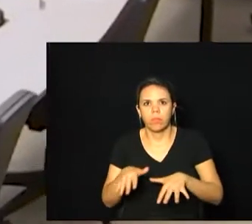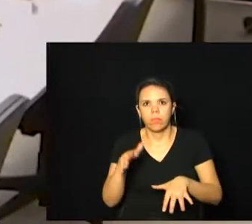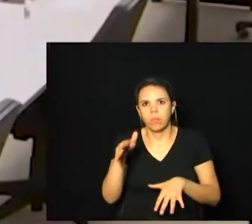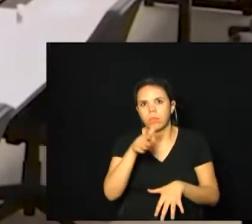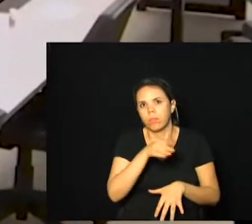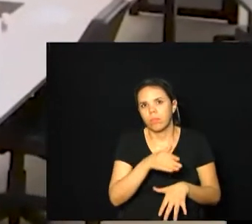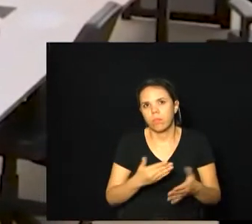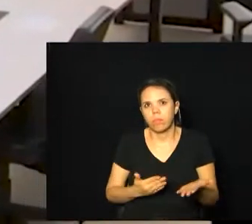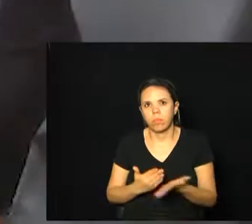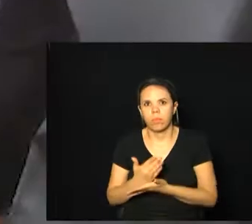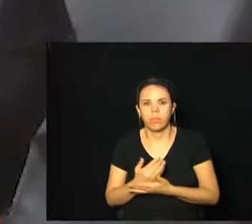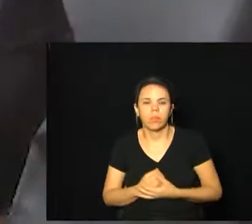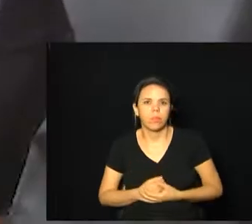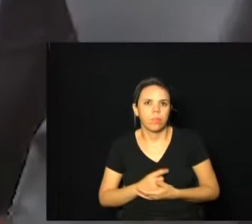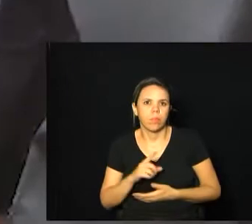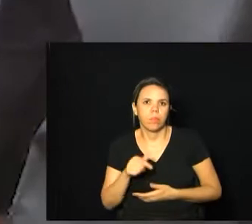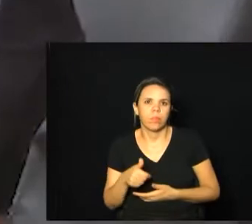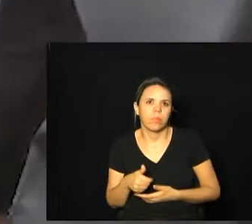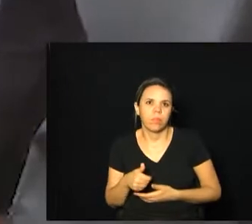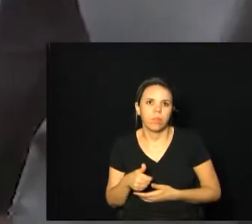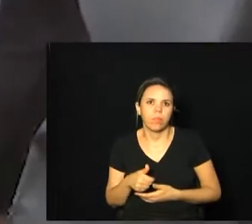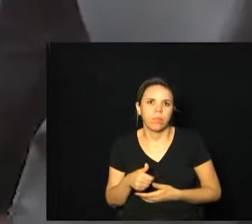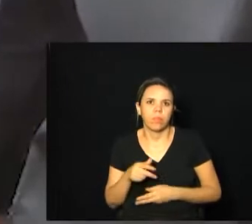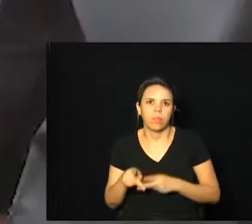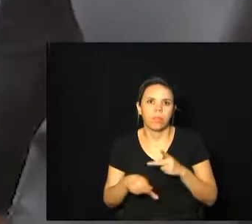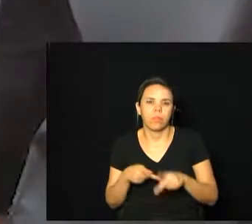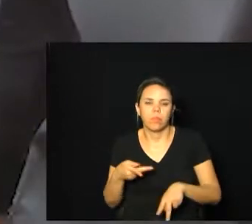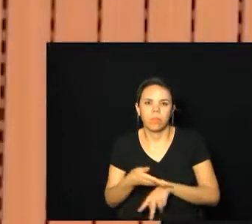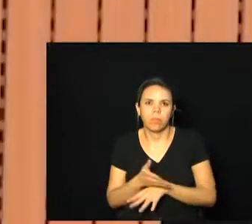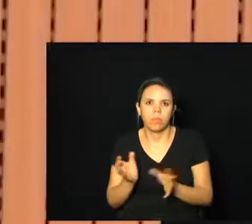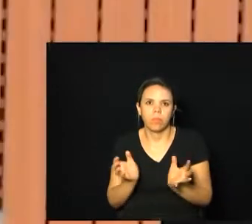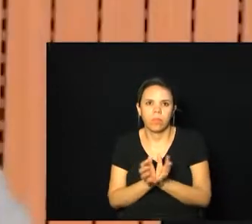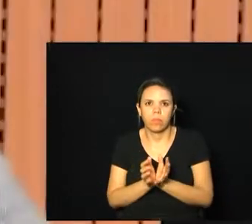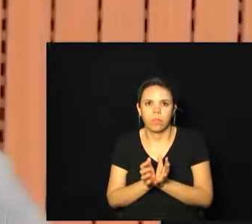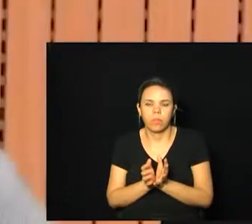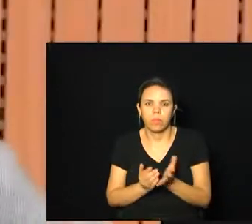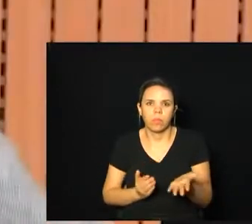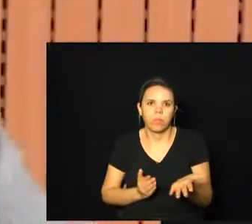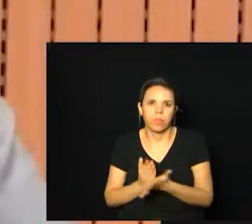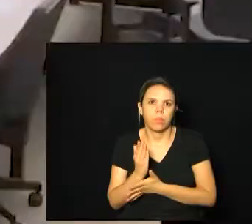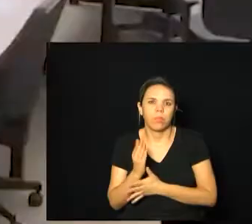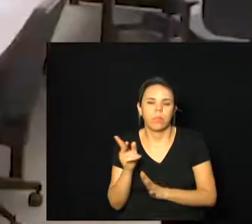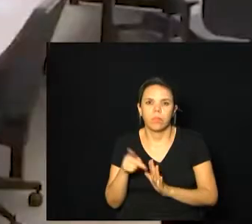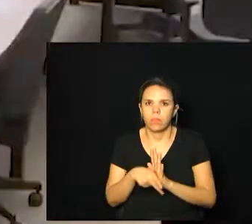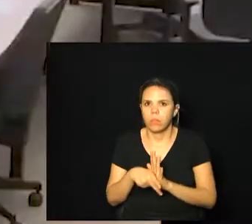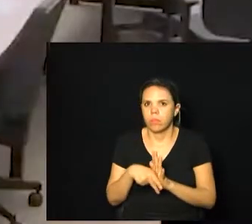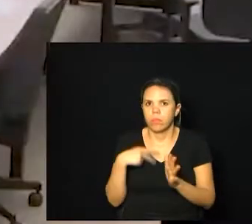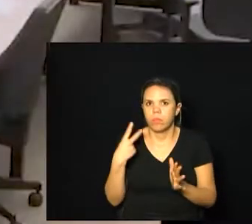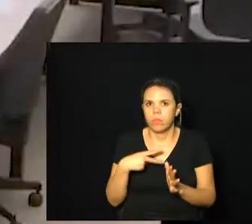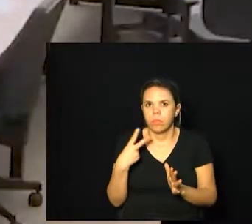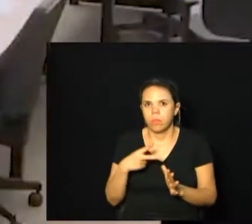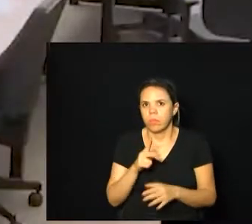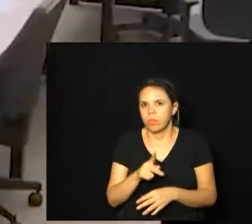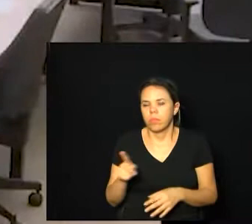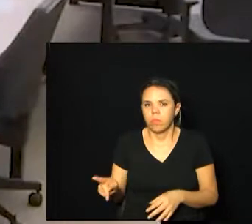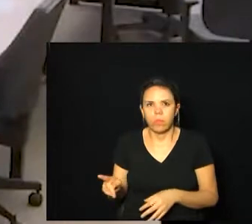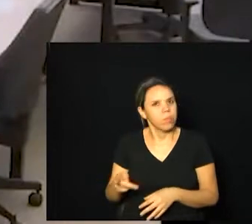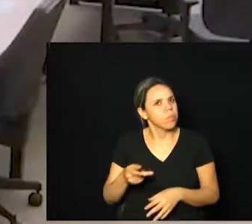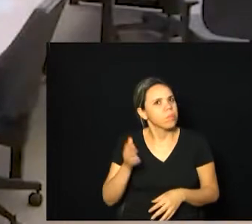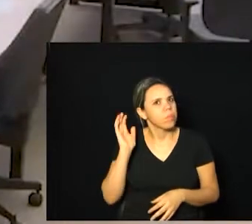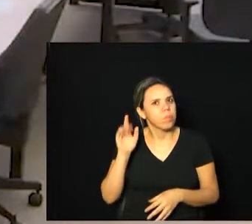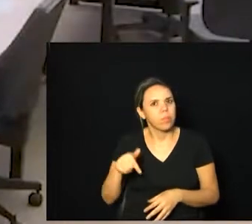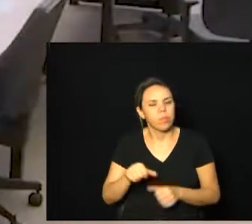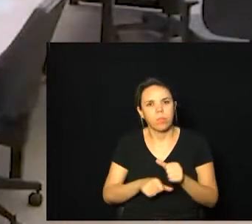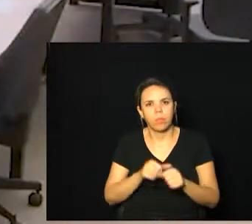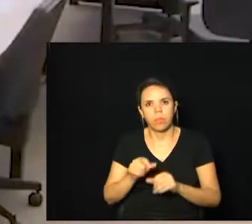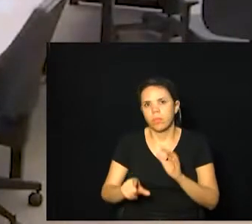foi aprovado. Depois, os integrantes da comissão aprovaram o projeto do vereador Professor Alberto, que